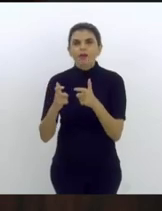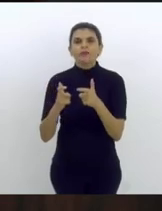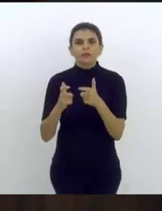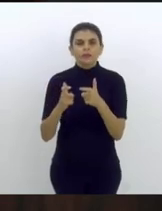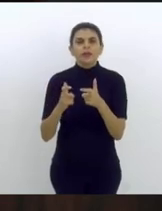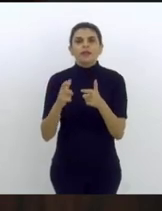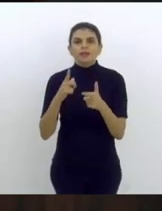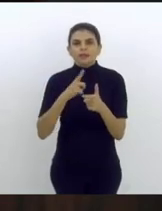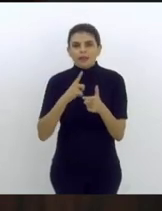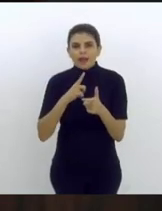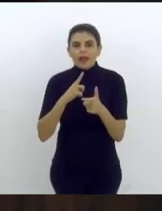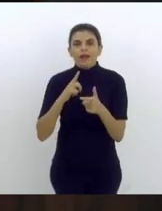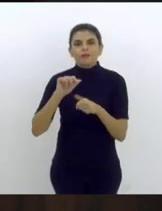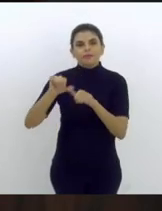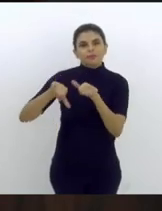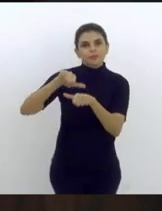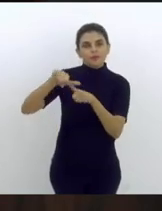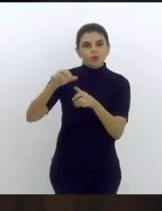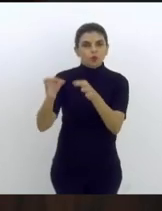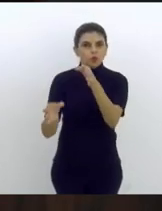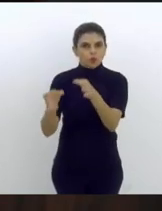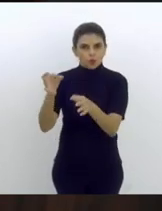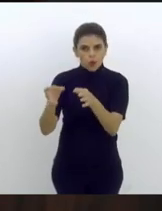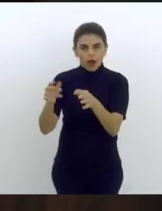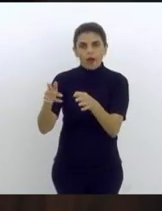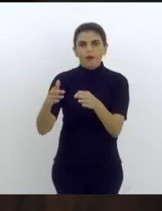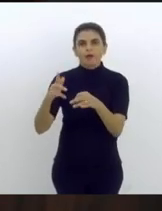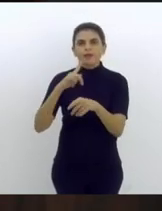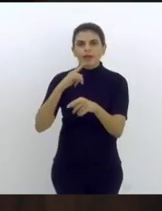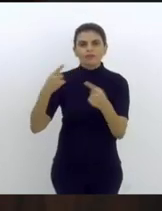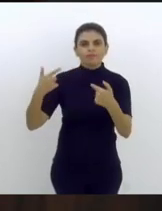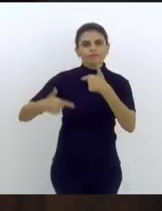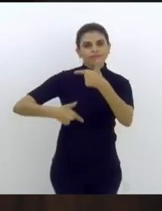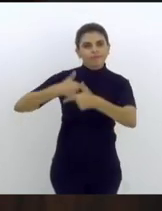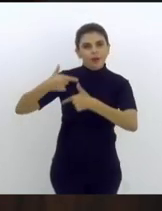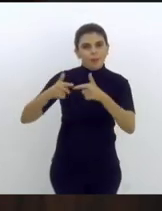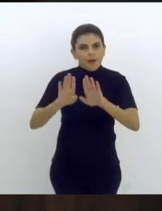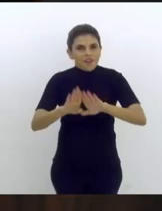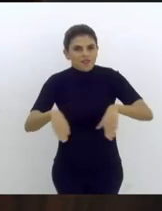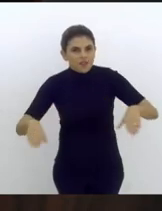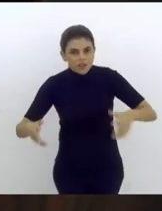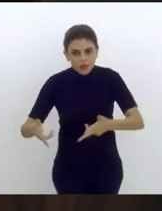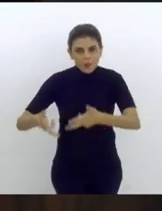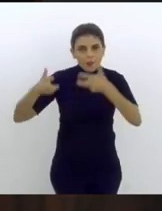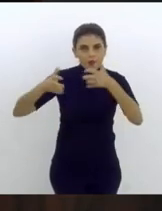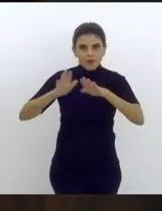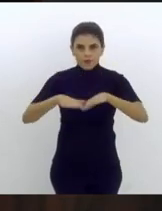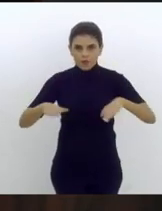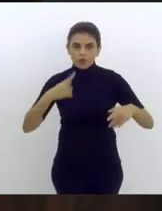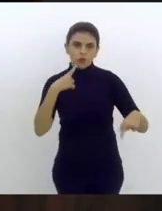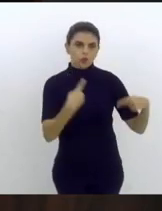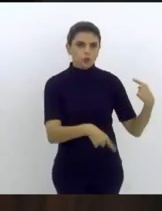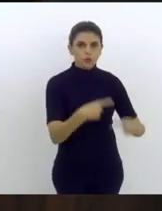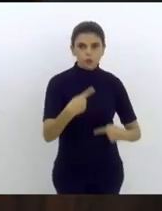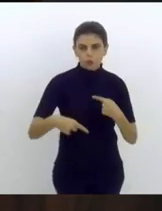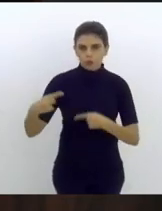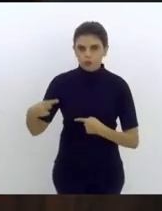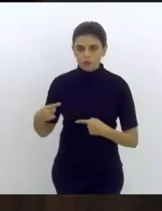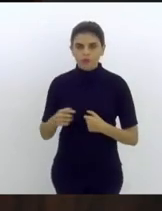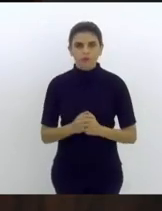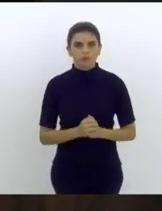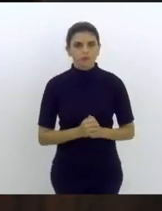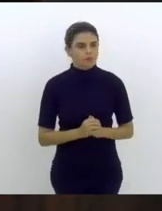com sentença transitada em julgada por prática de trabalho infantil em discussão